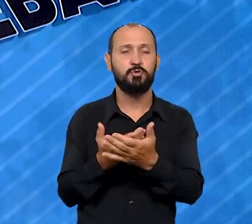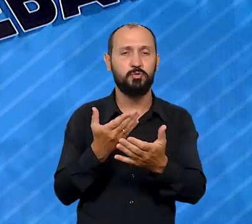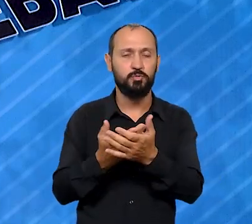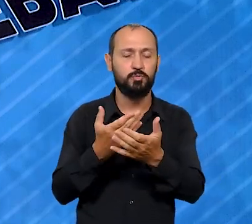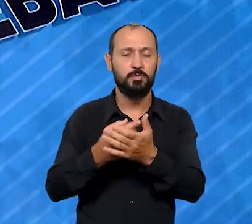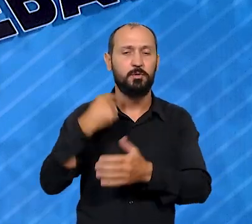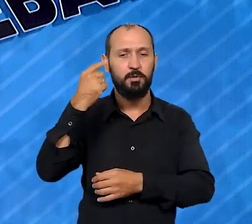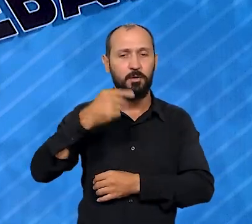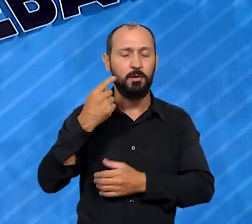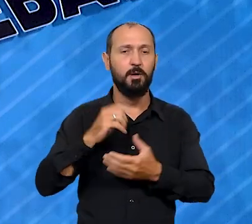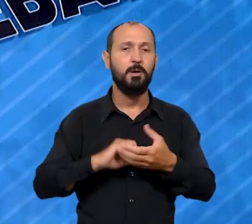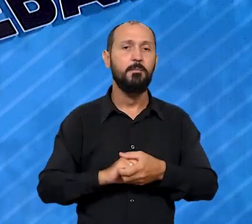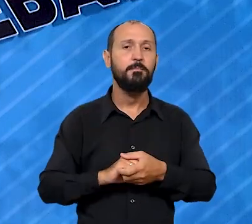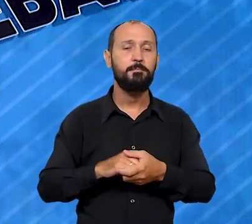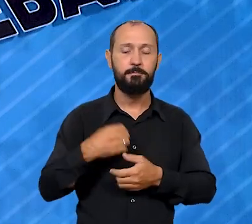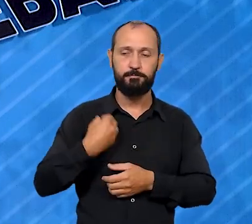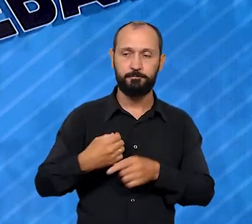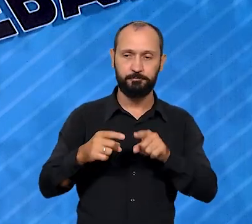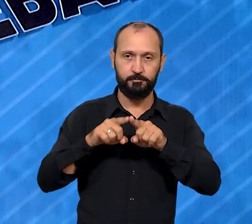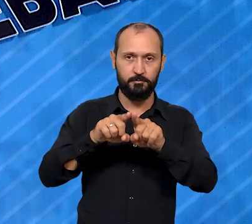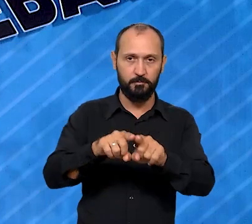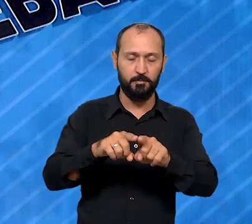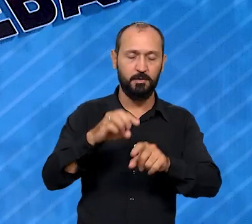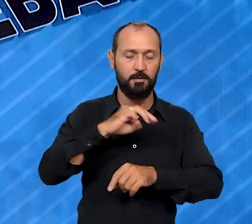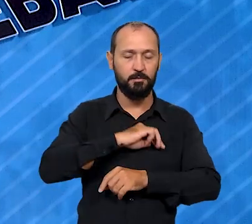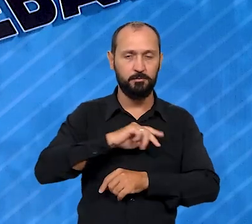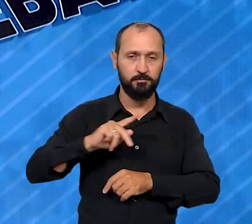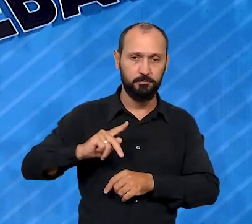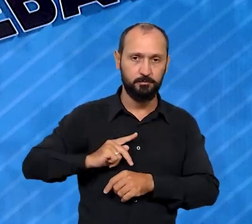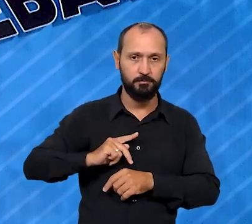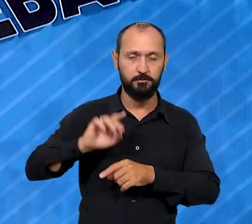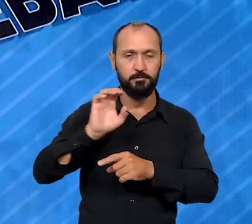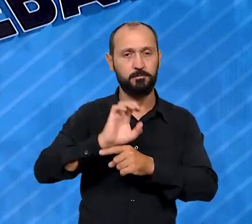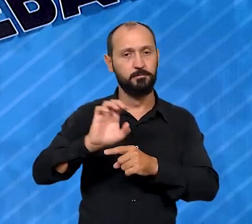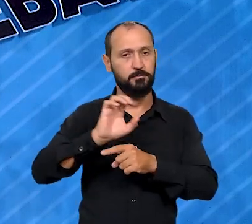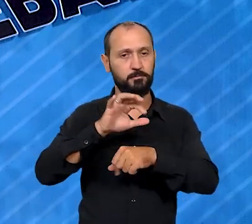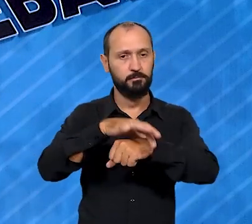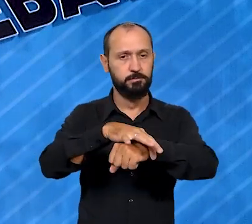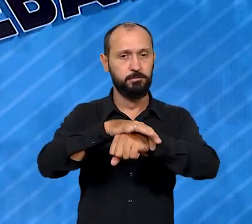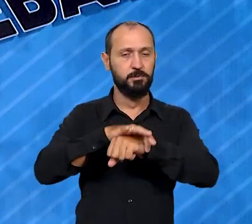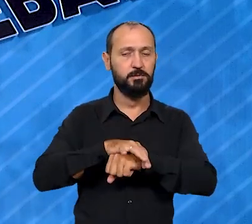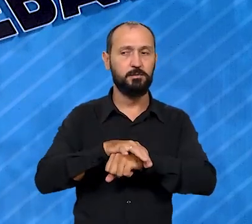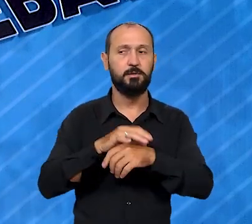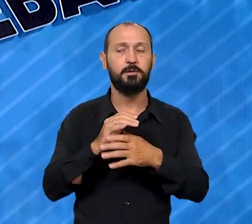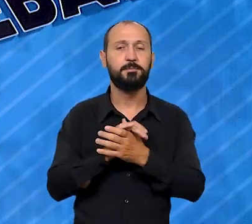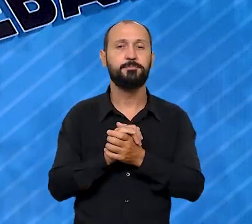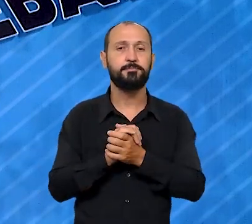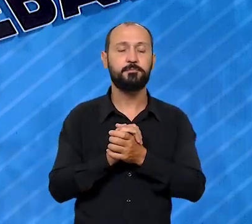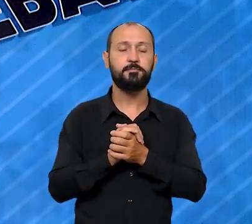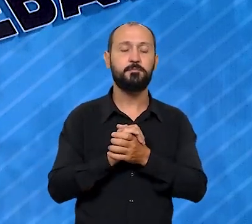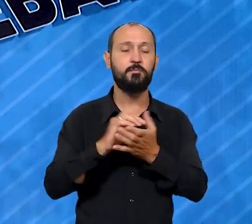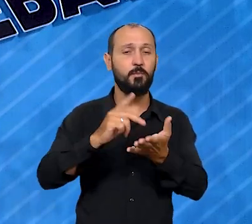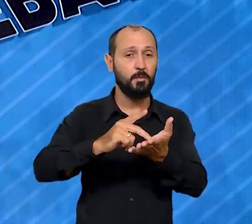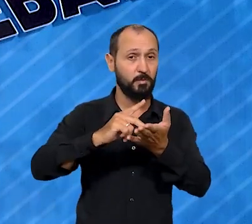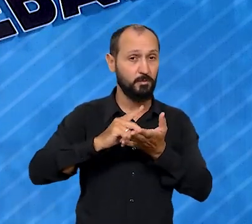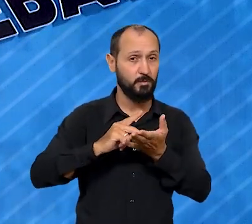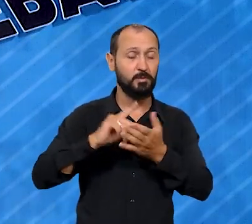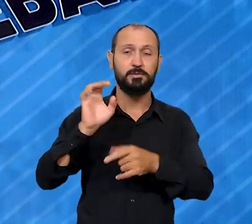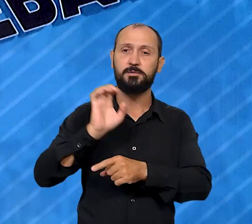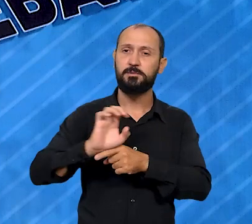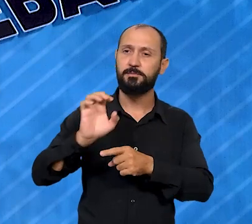estagiário, estagiária de direito, para o advogado, advogada. Fazemos parceria com o Ministério Público Estadual, Defensoria Pública do